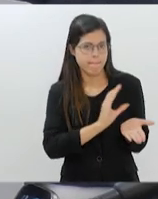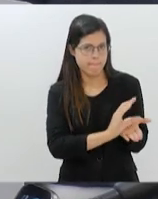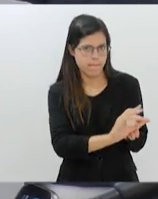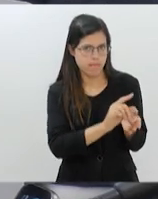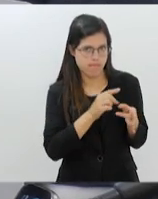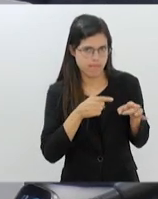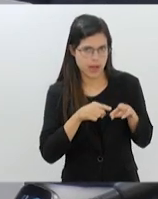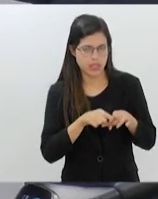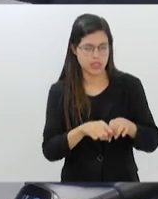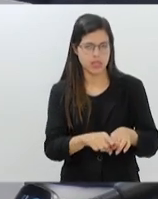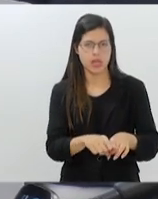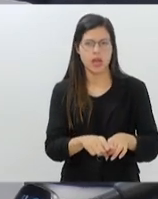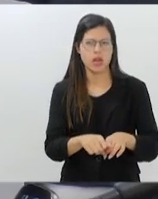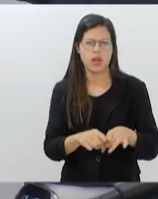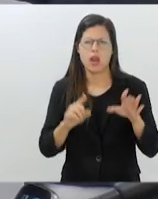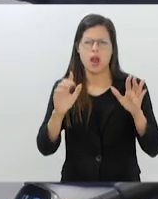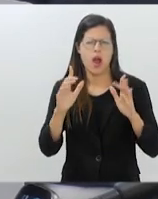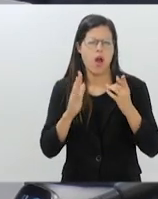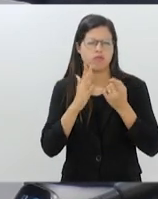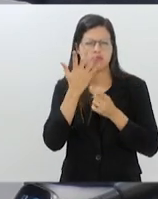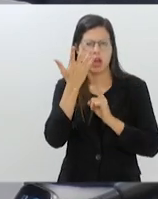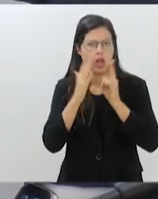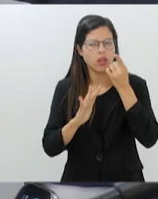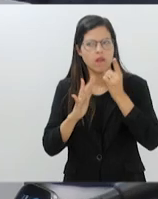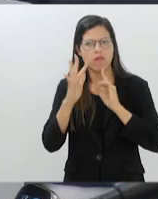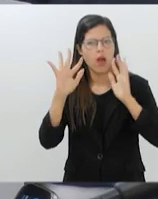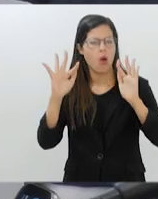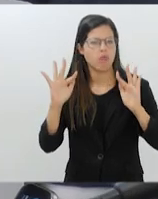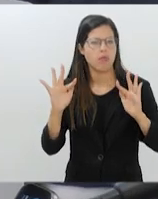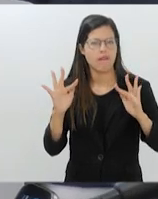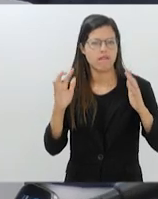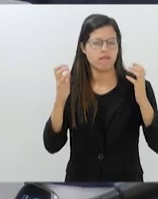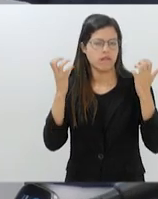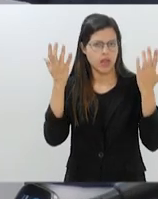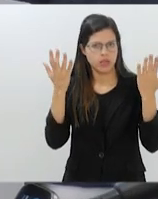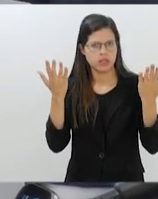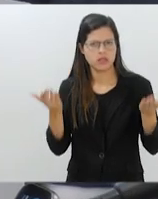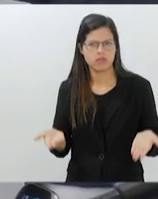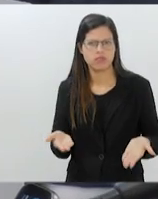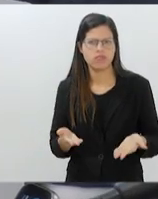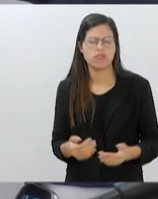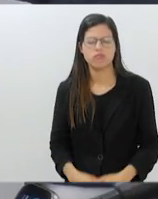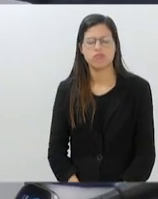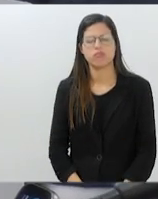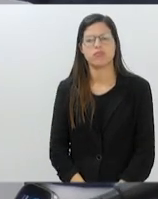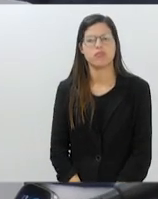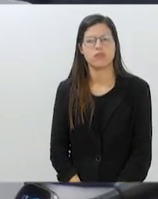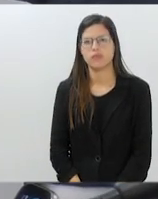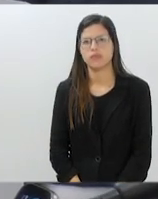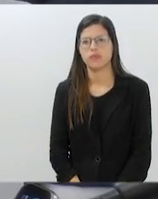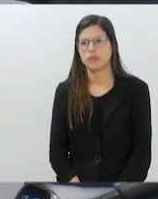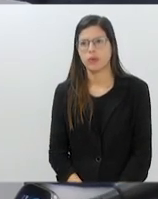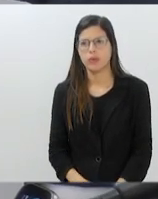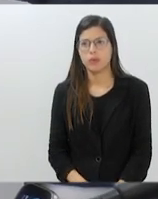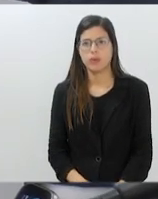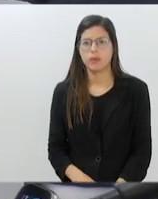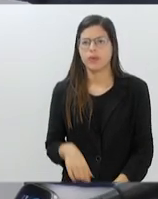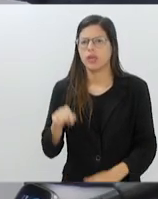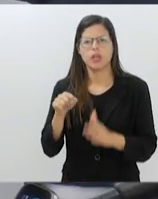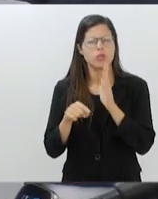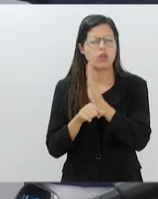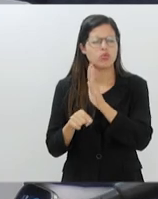uma festância uma pelcia no carnaval que que isso soma